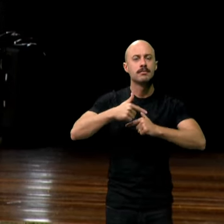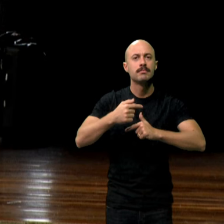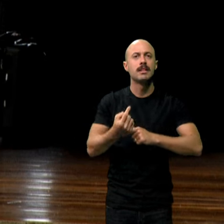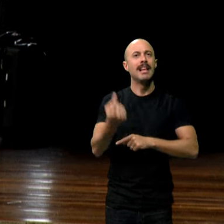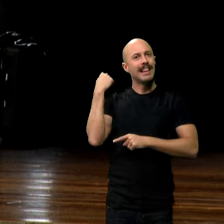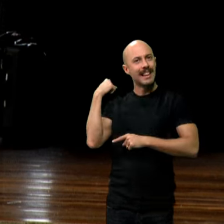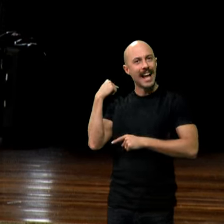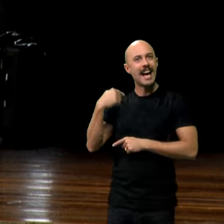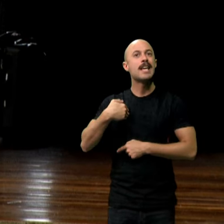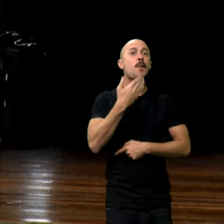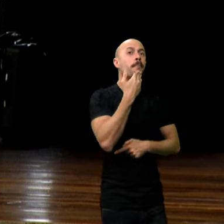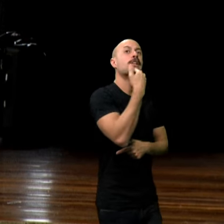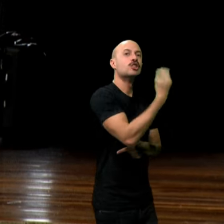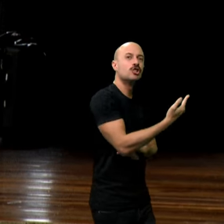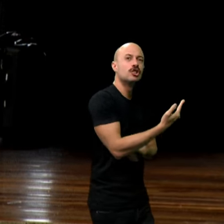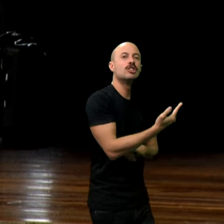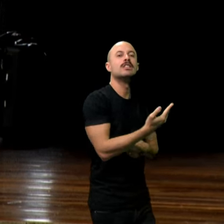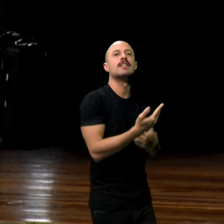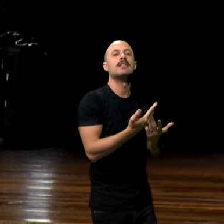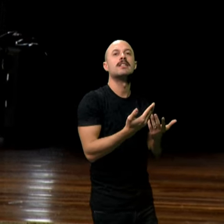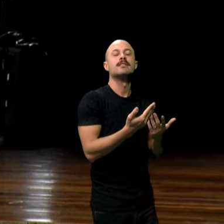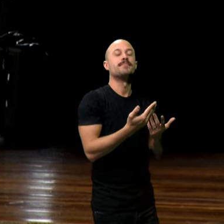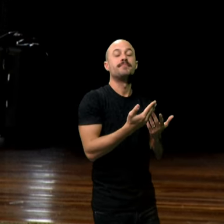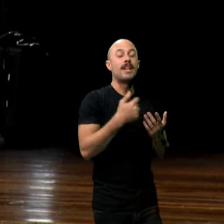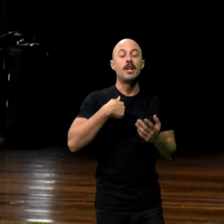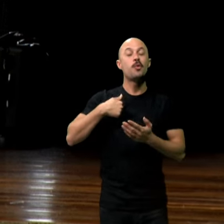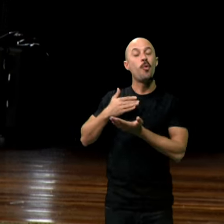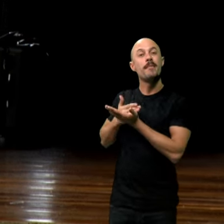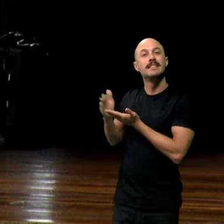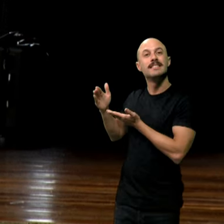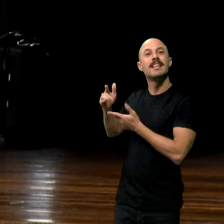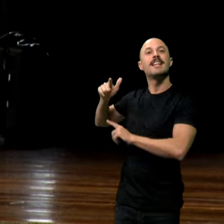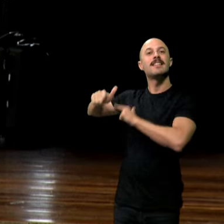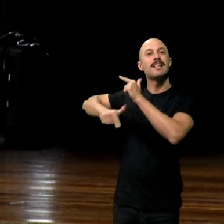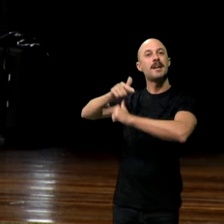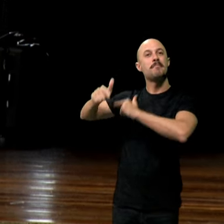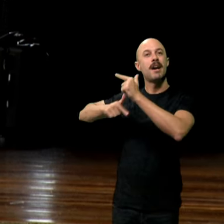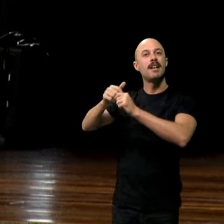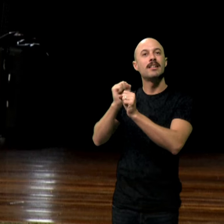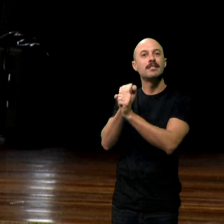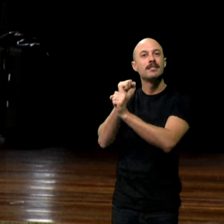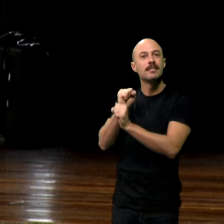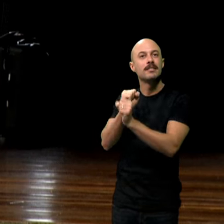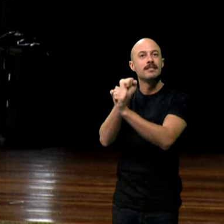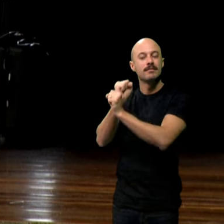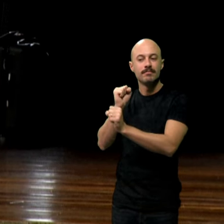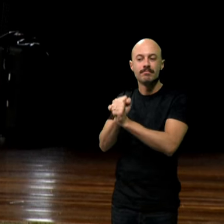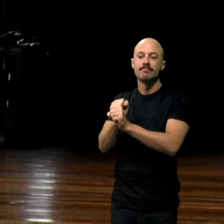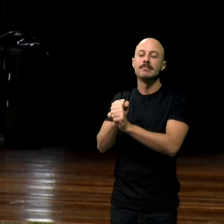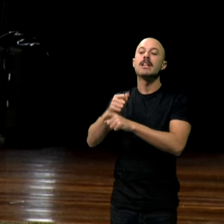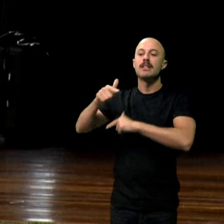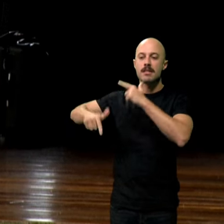trabalho. Mas com 8 anos já comecei a ajudar na construção. Com 14 anos fui trabalhar 12 horas.